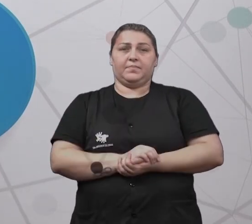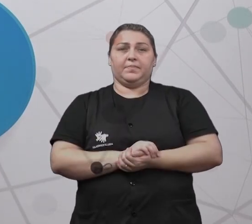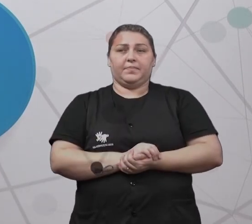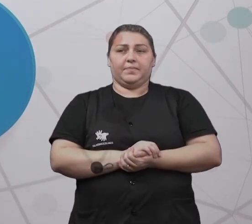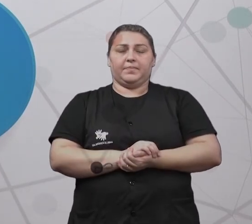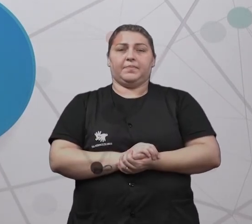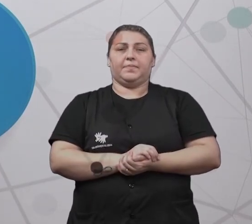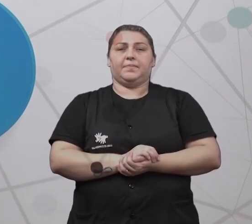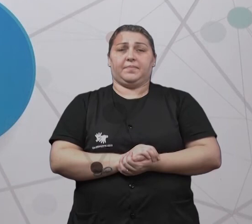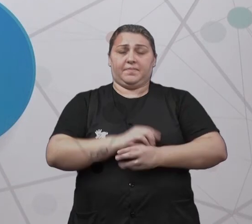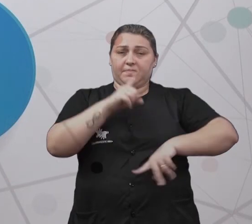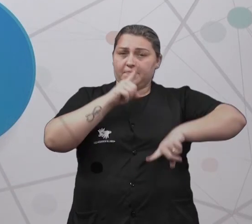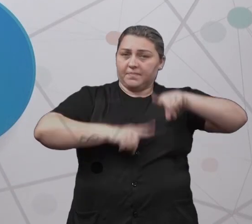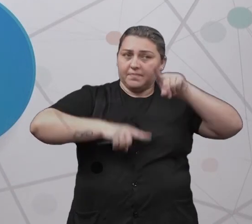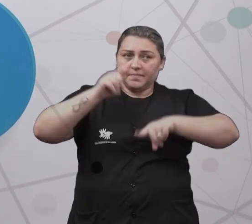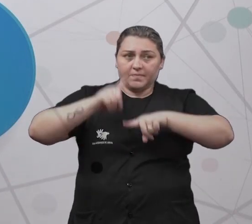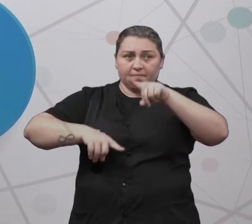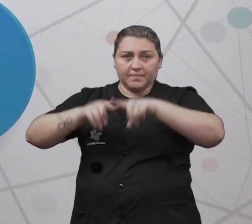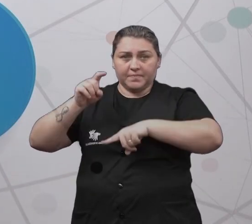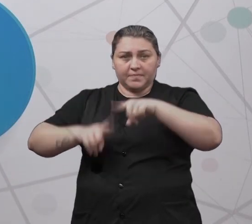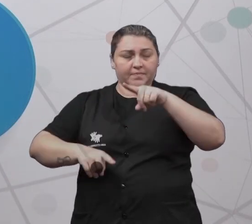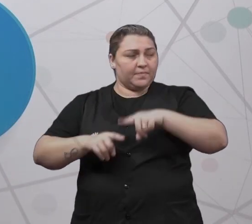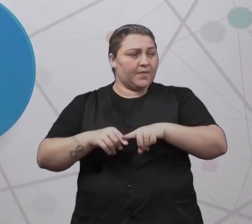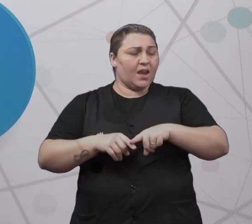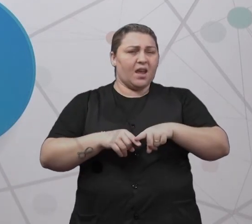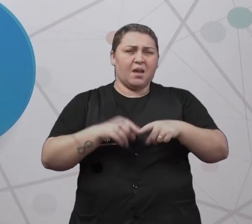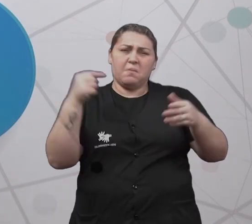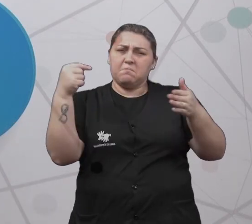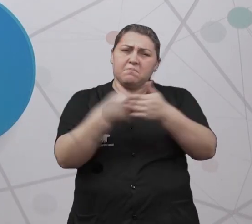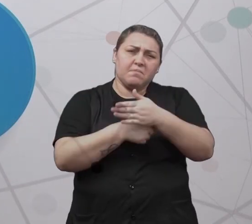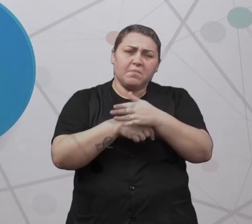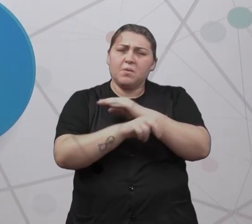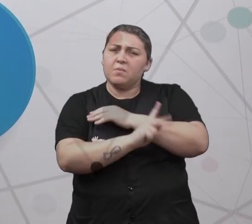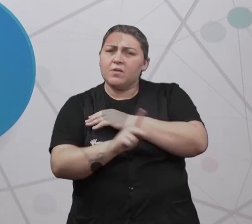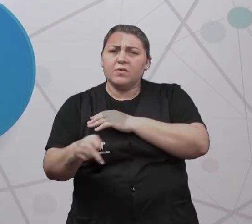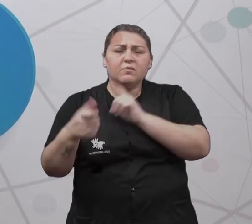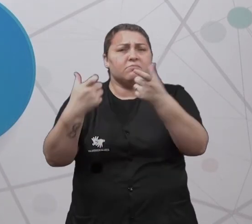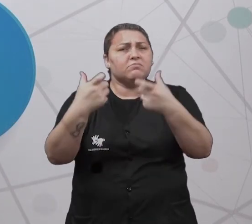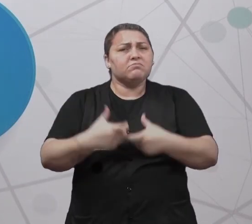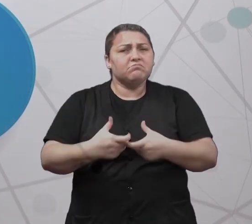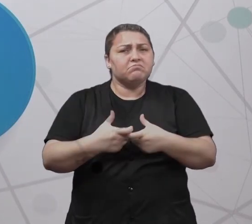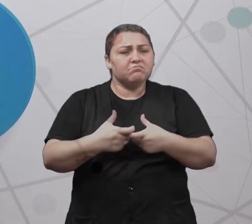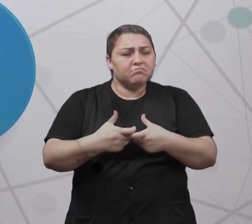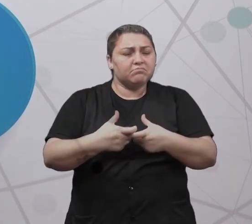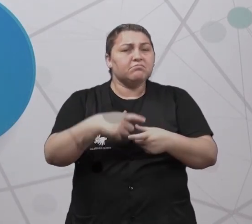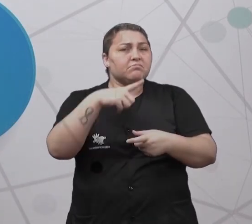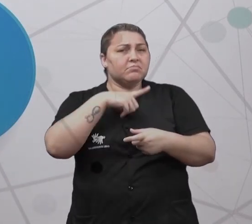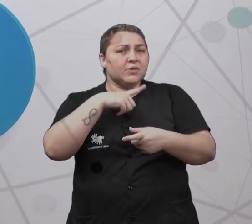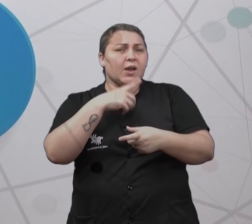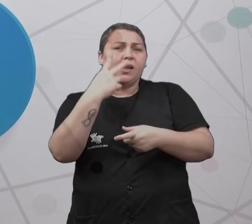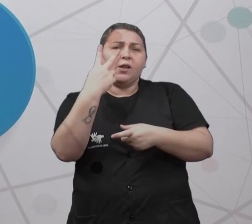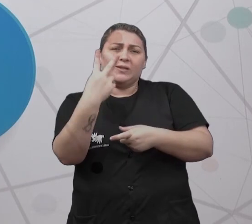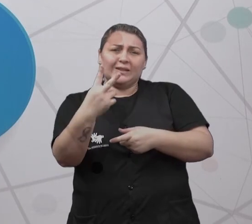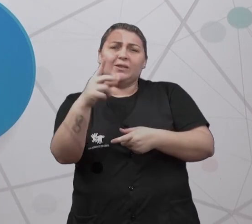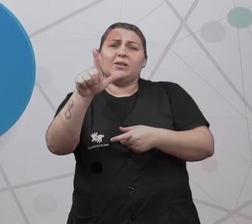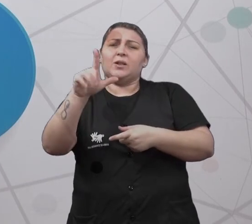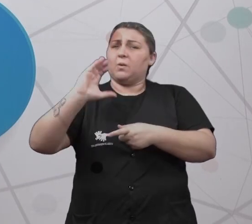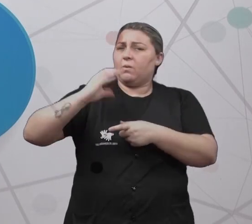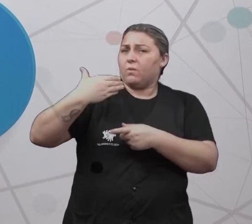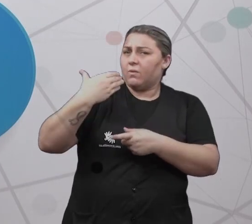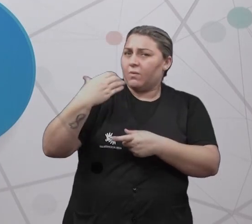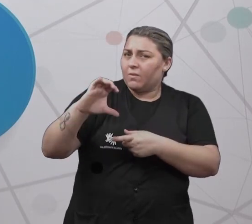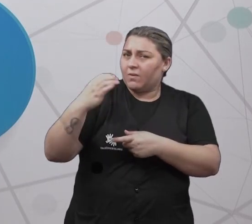gente fala sobre matéria. Aí você pode dizer assim, professora, e no recipiente que eu tenho é 2 litros de